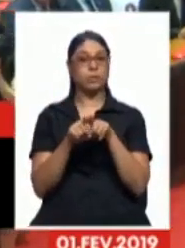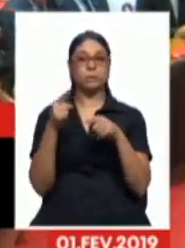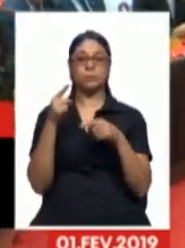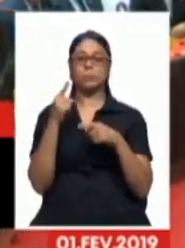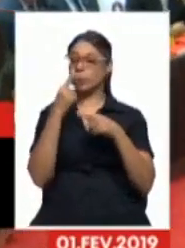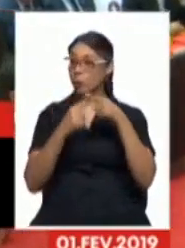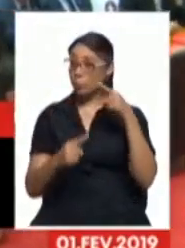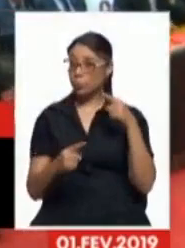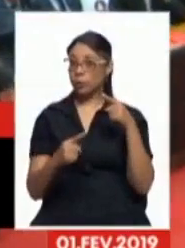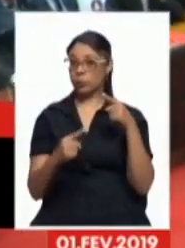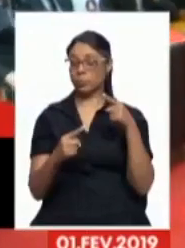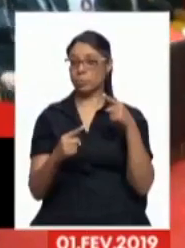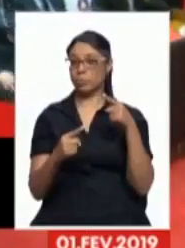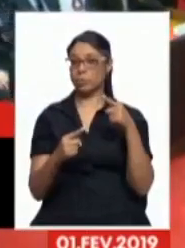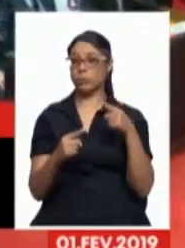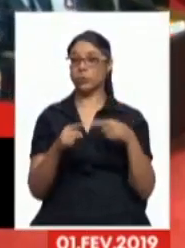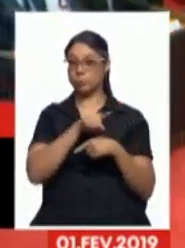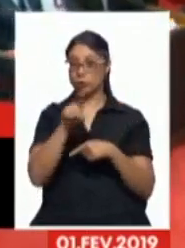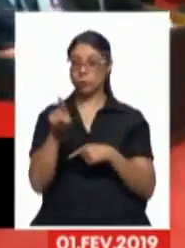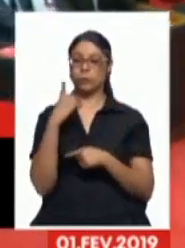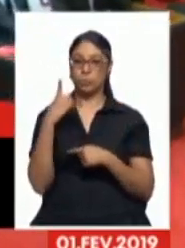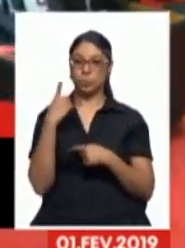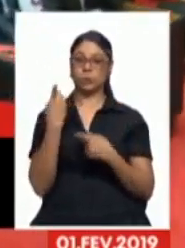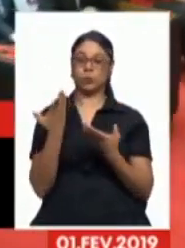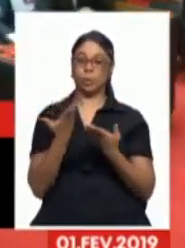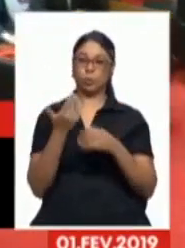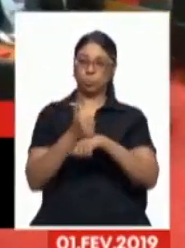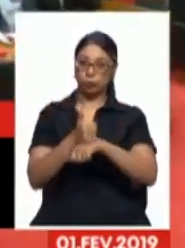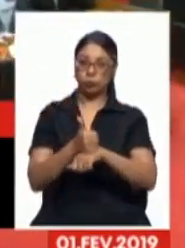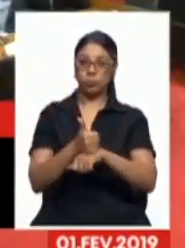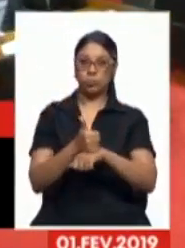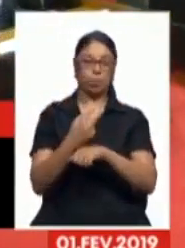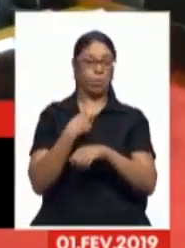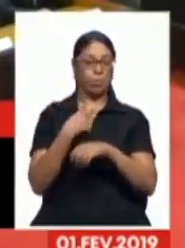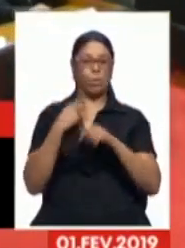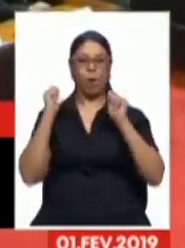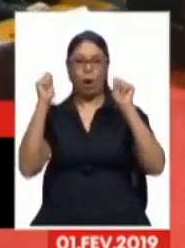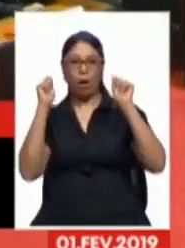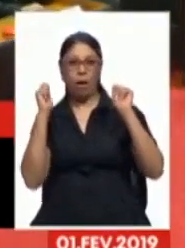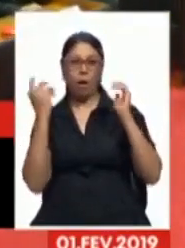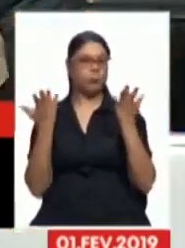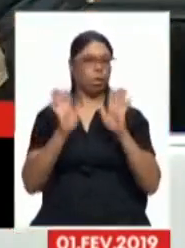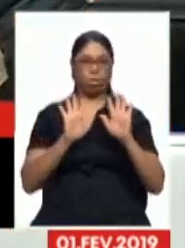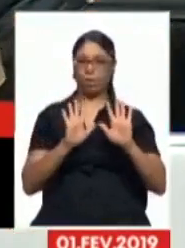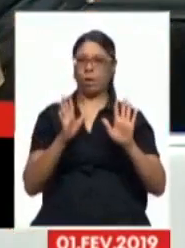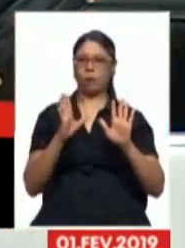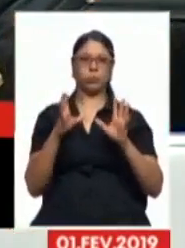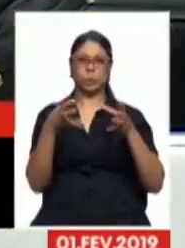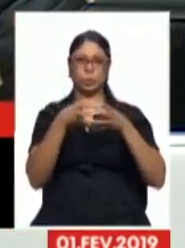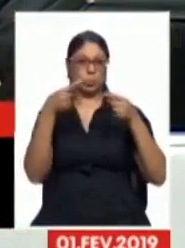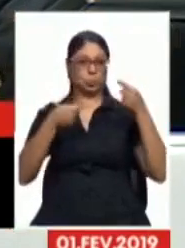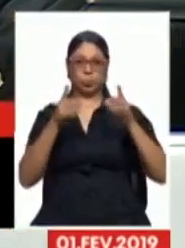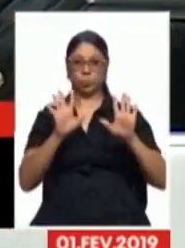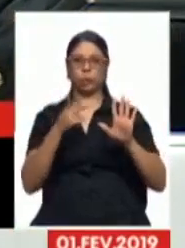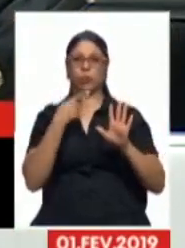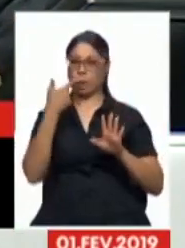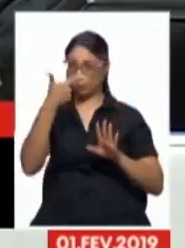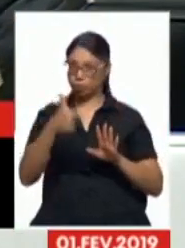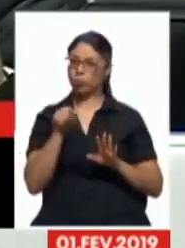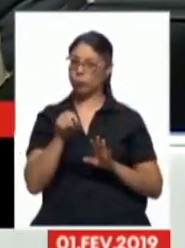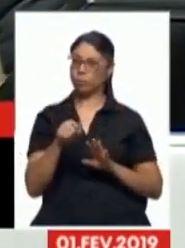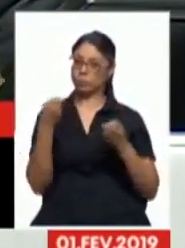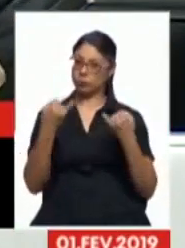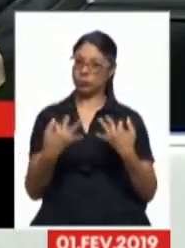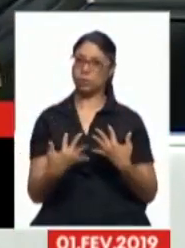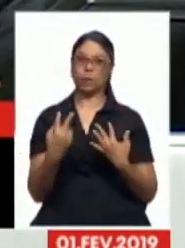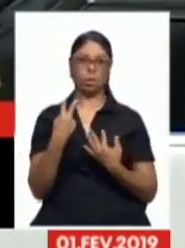ao compromissando qualquer tipo de manifestação partidária. Esse aqui nós queremos reiterar que não